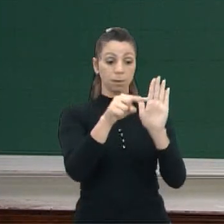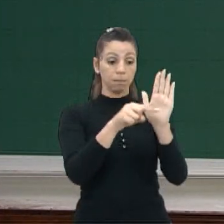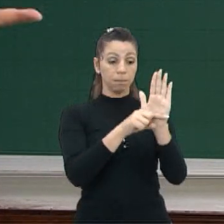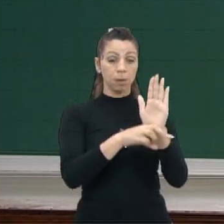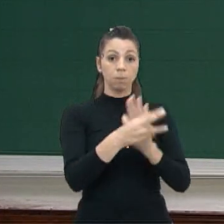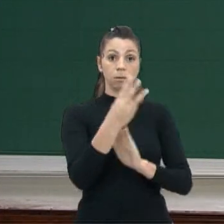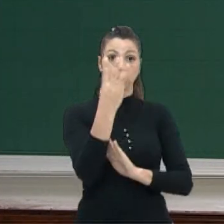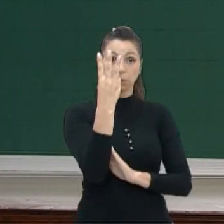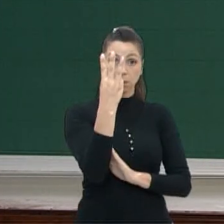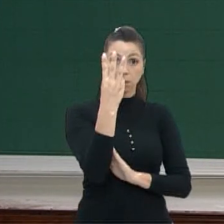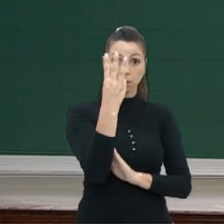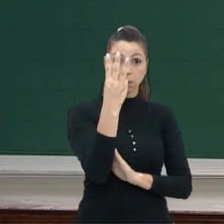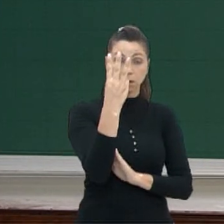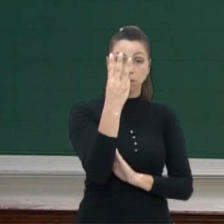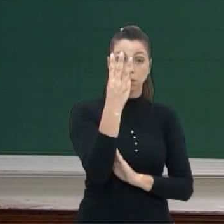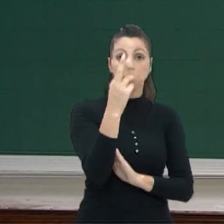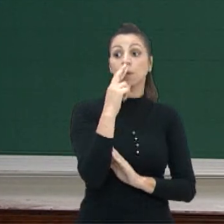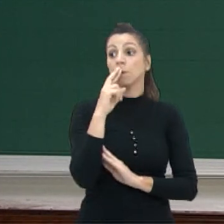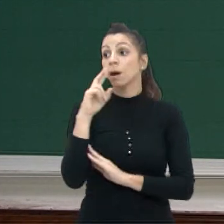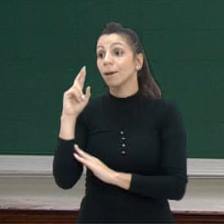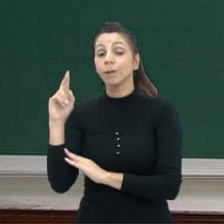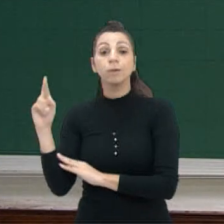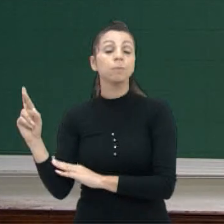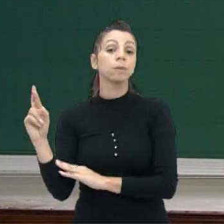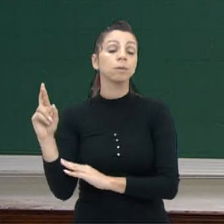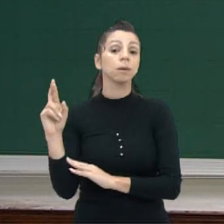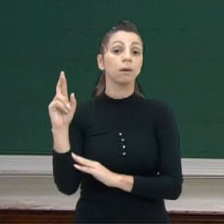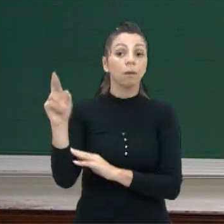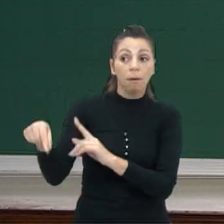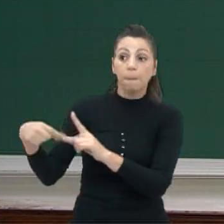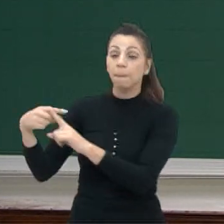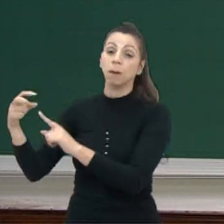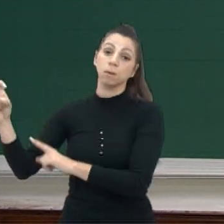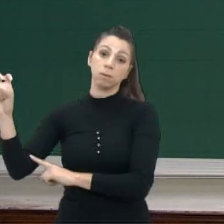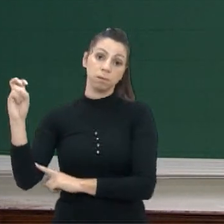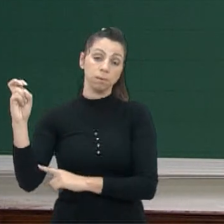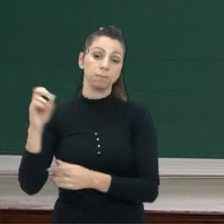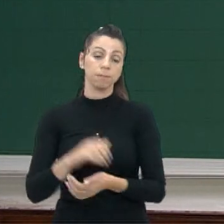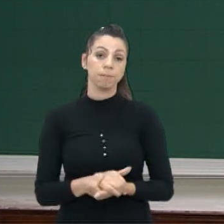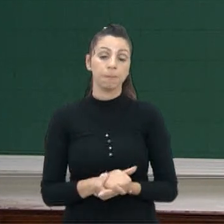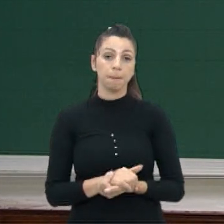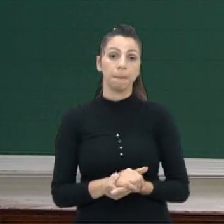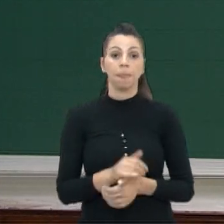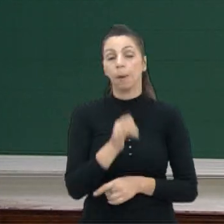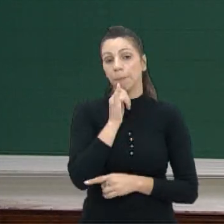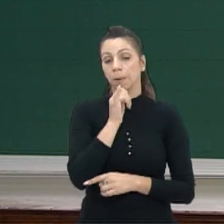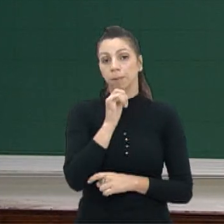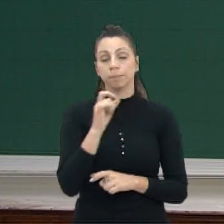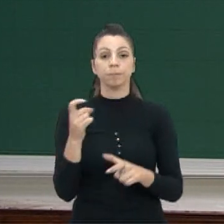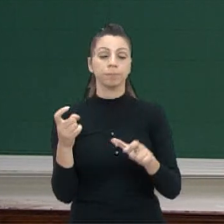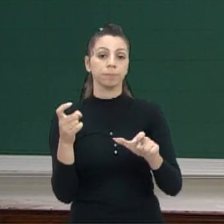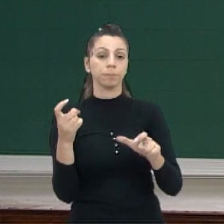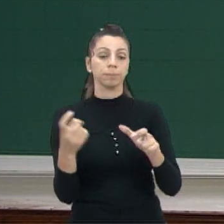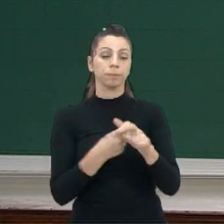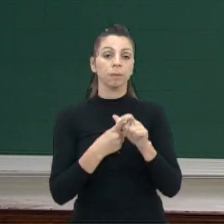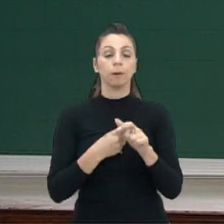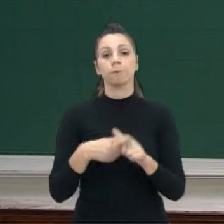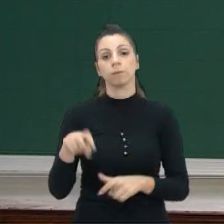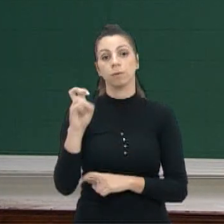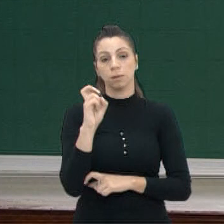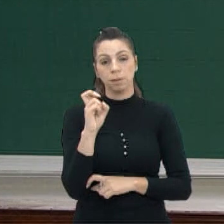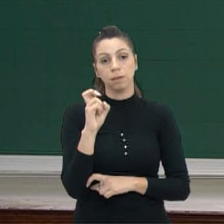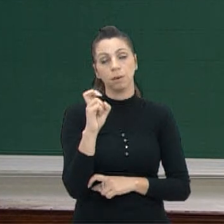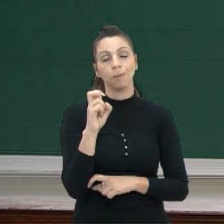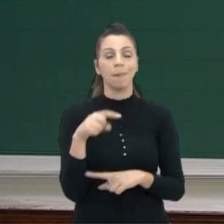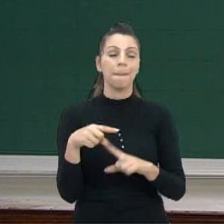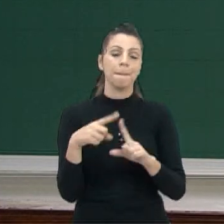Então, o resultado vai ser mais 5. Para você entender de uma maneira mais simples, imagina que eu devo R$5, mas eu só tenho